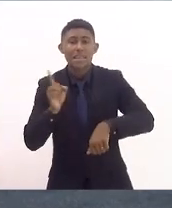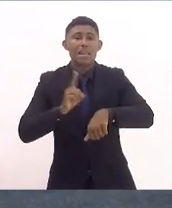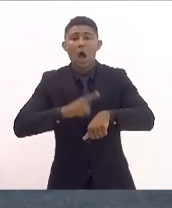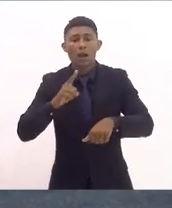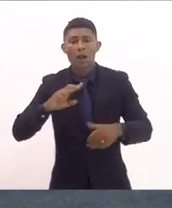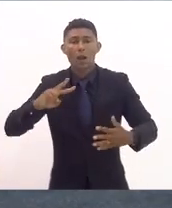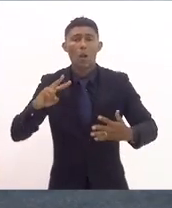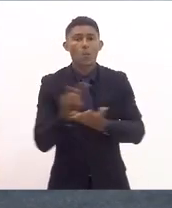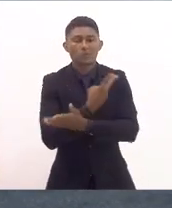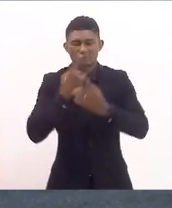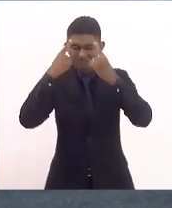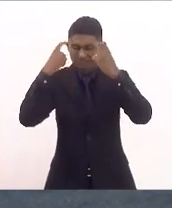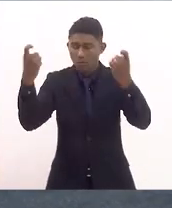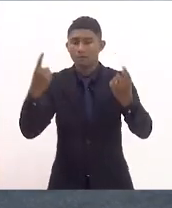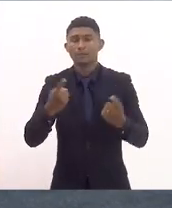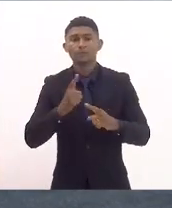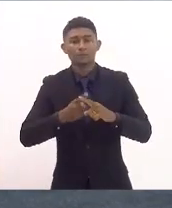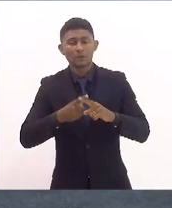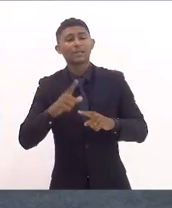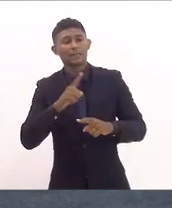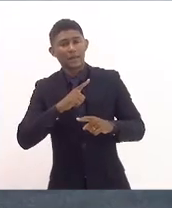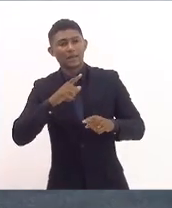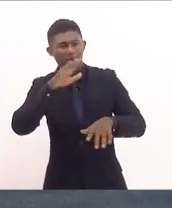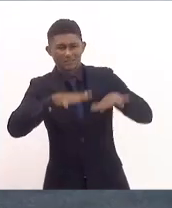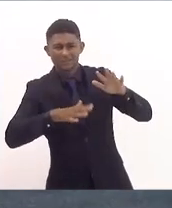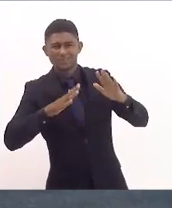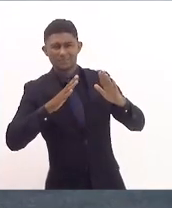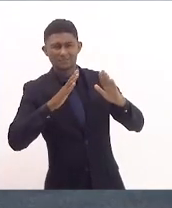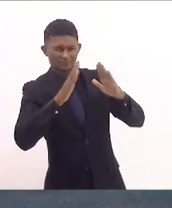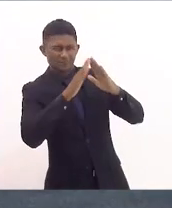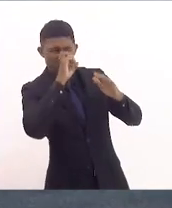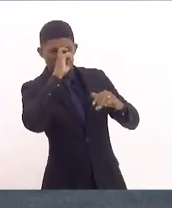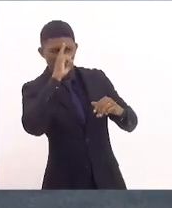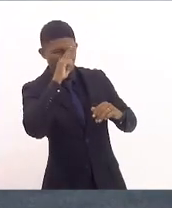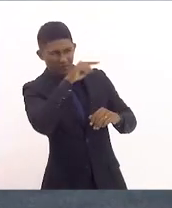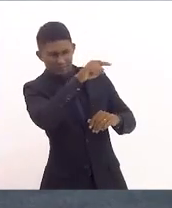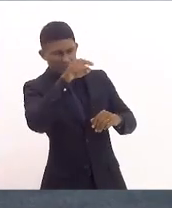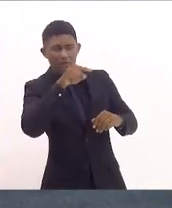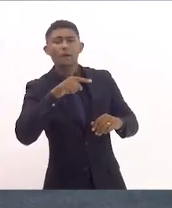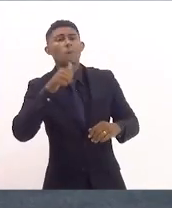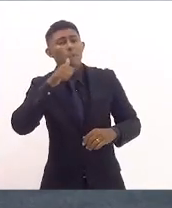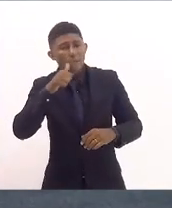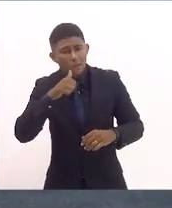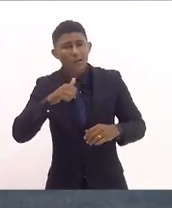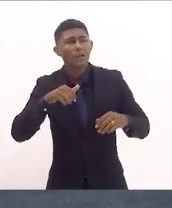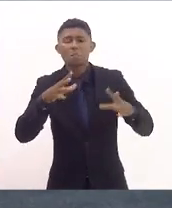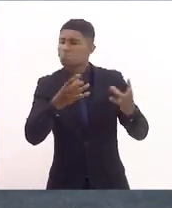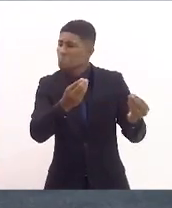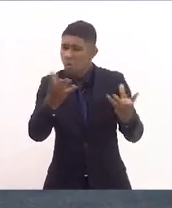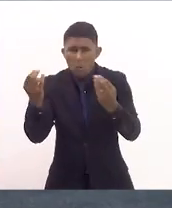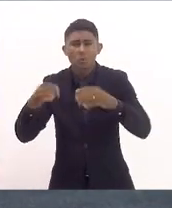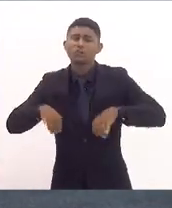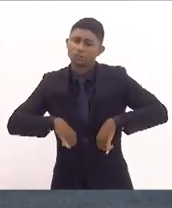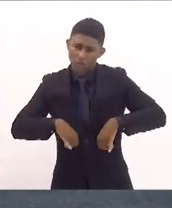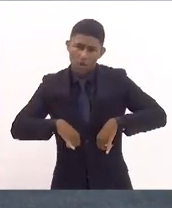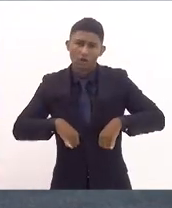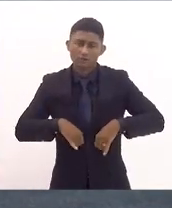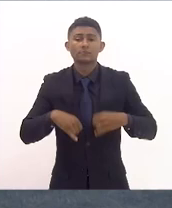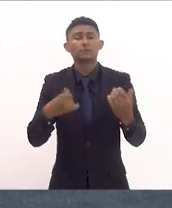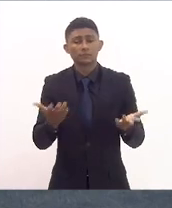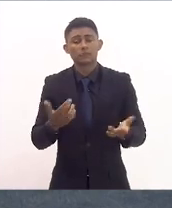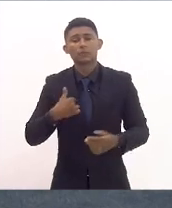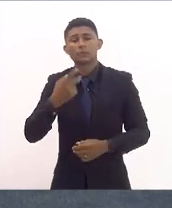são são feitas dentro de hospitais Gerais E aí é uma confusão danada tão queria só a primeiro reforçar